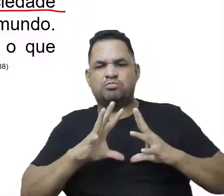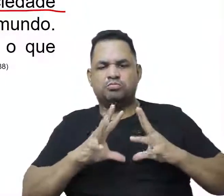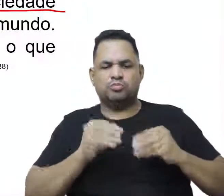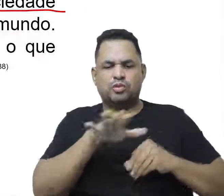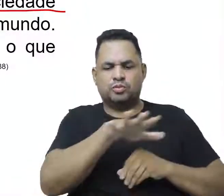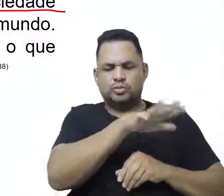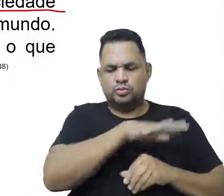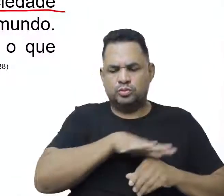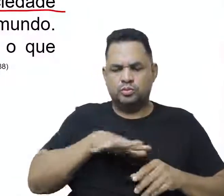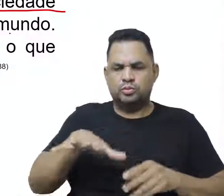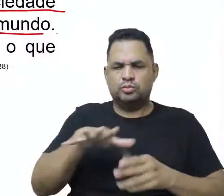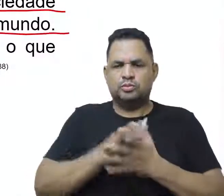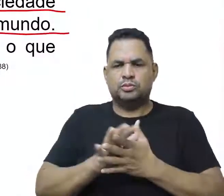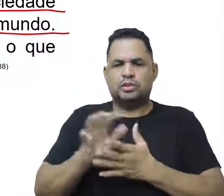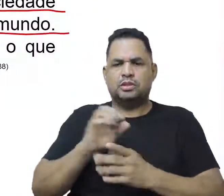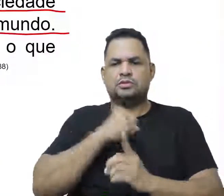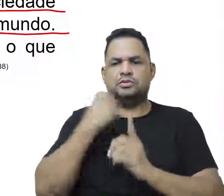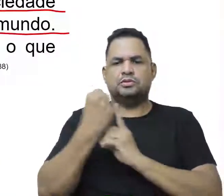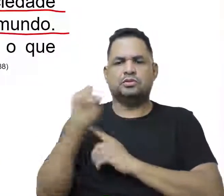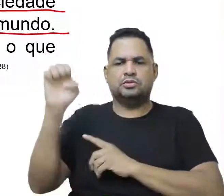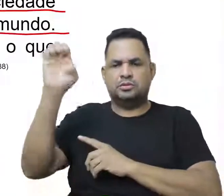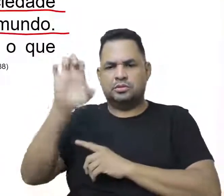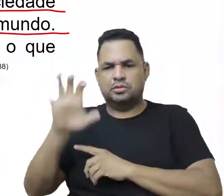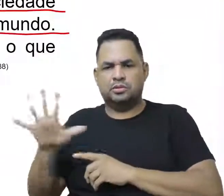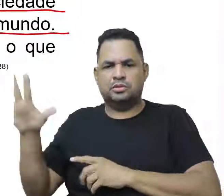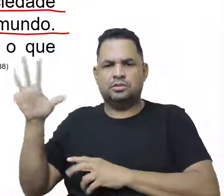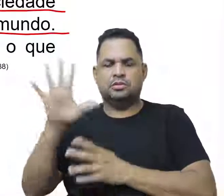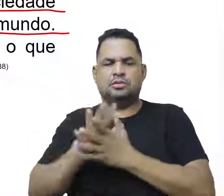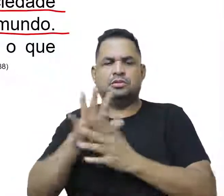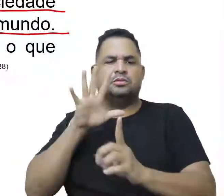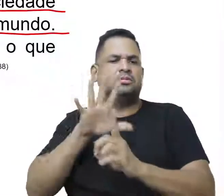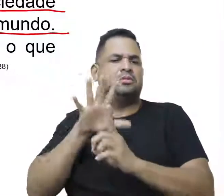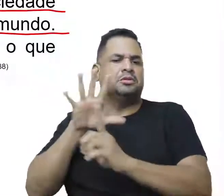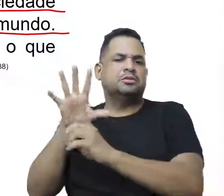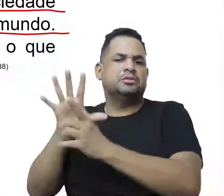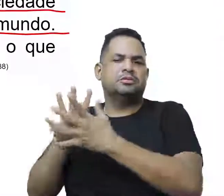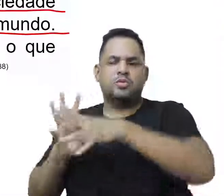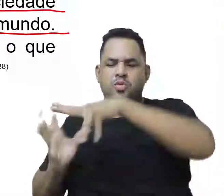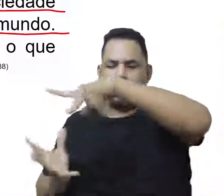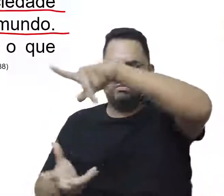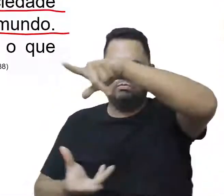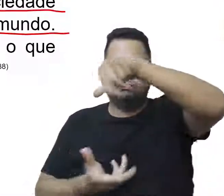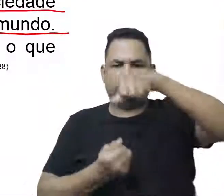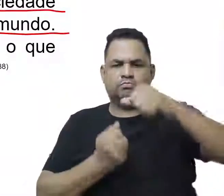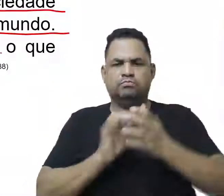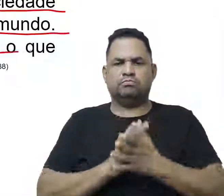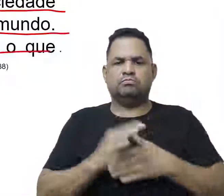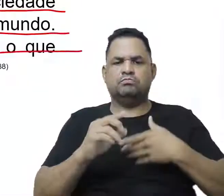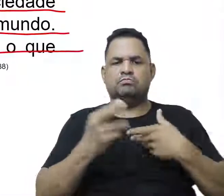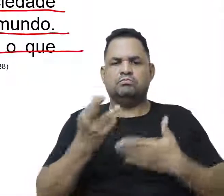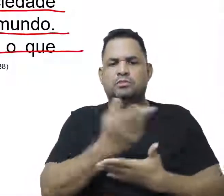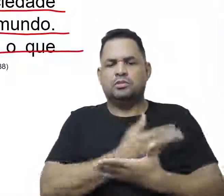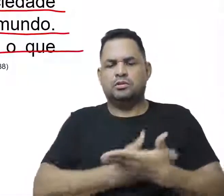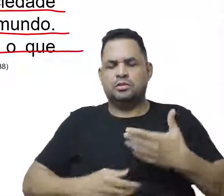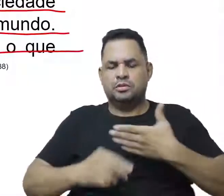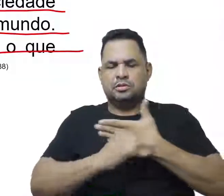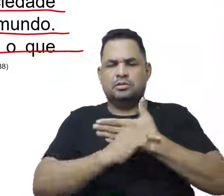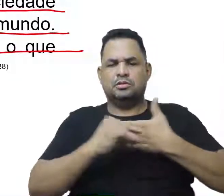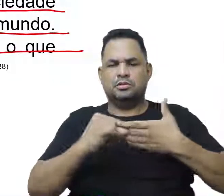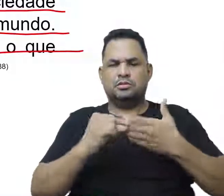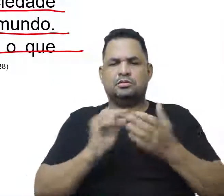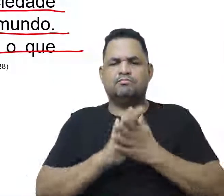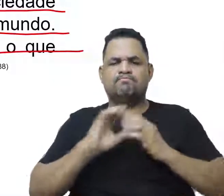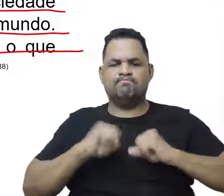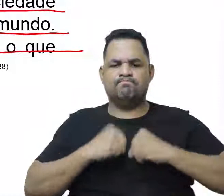europeia e depois atingiram a maior parte do mundo muitos autores se esforçaram para